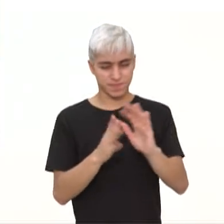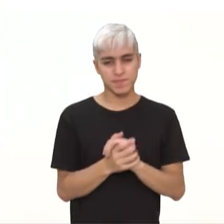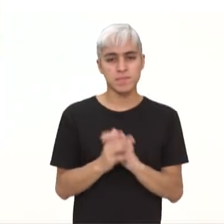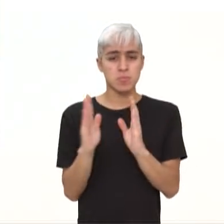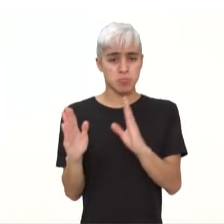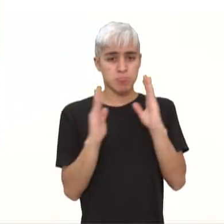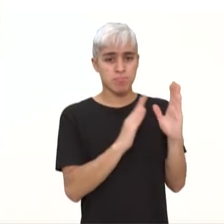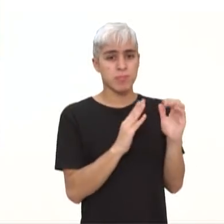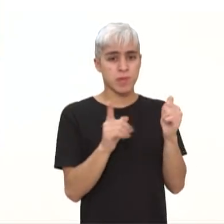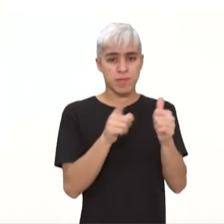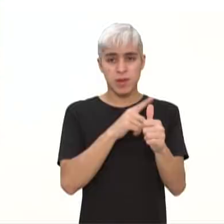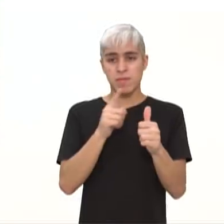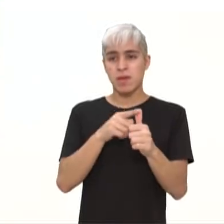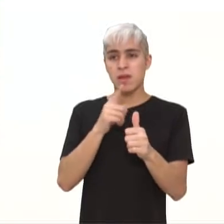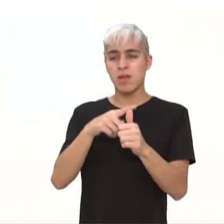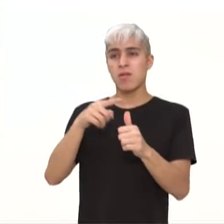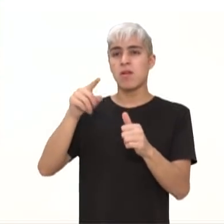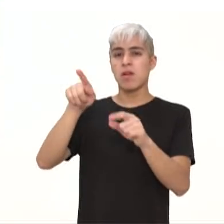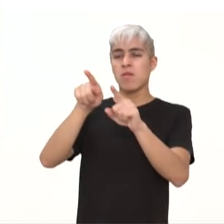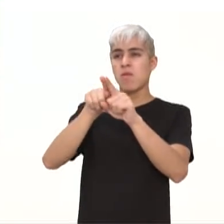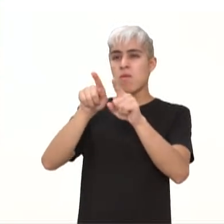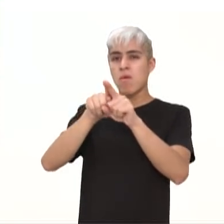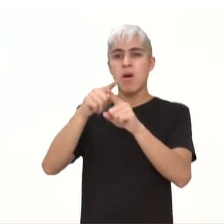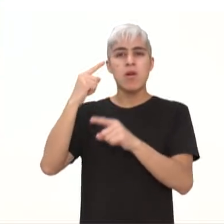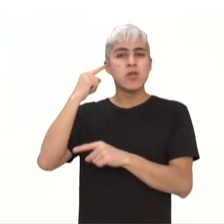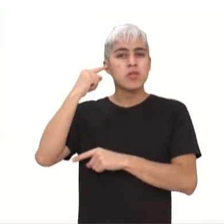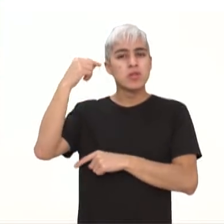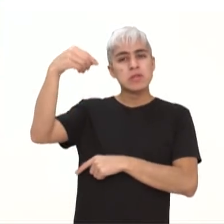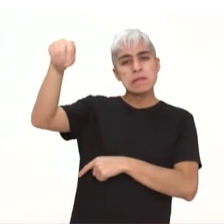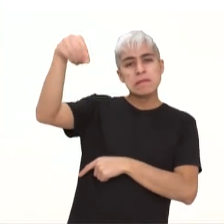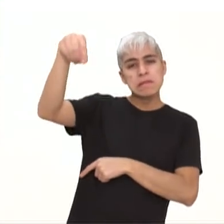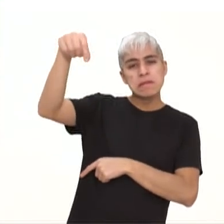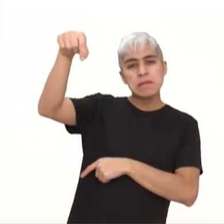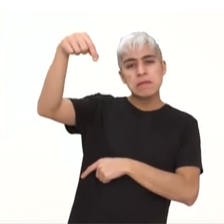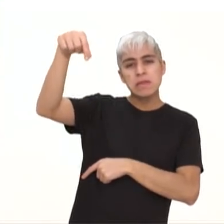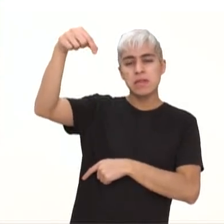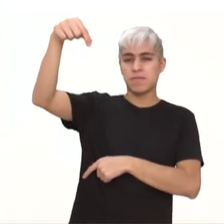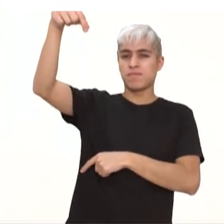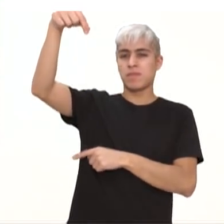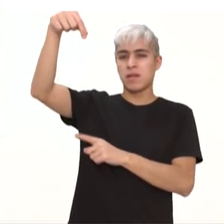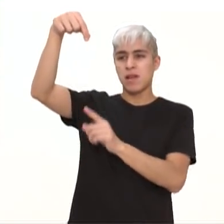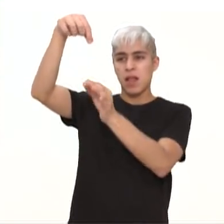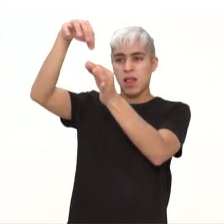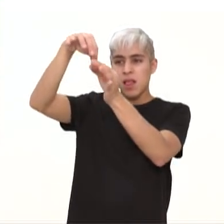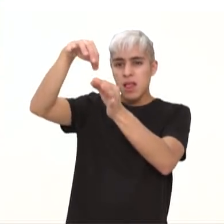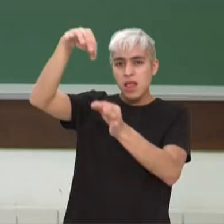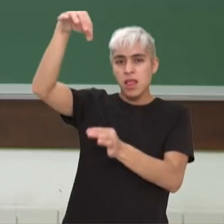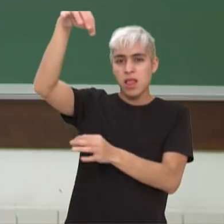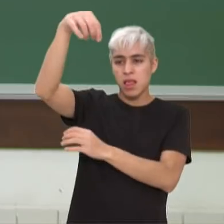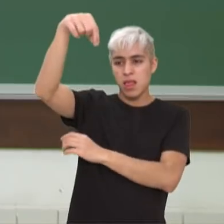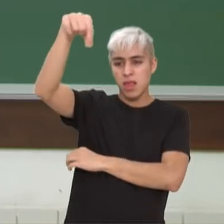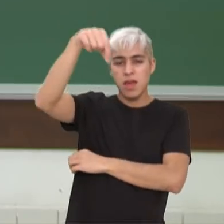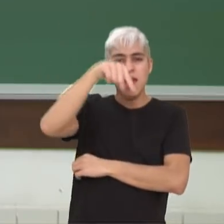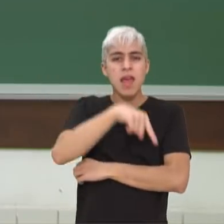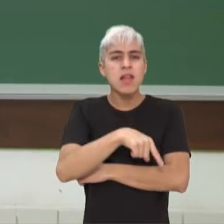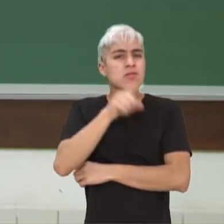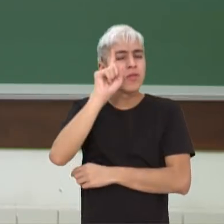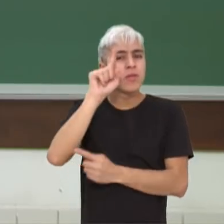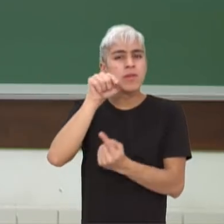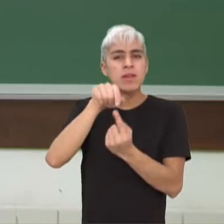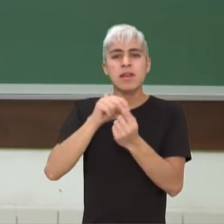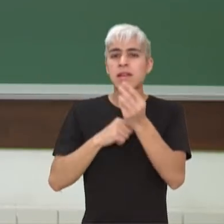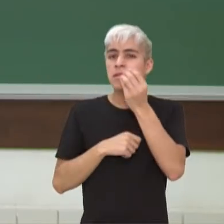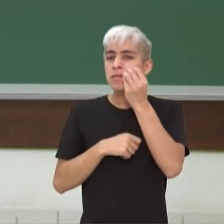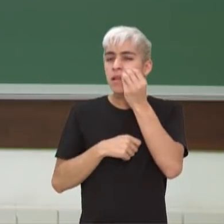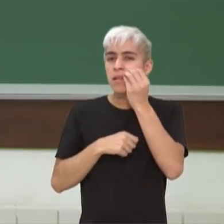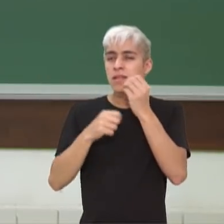também coloca um sino no topo do teto, onde ele coloca lá, como se fosse assim um poste, onde ele tem como objetivo, todos os dias, tentar